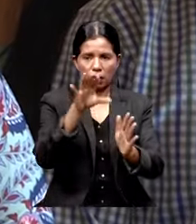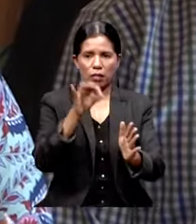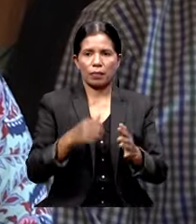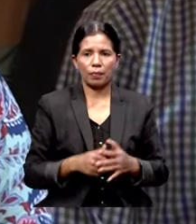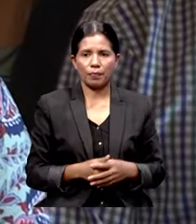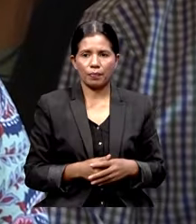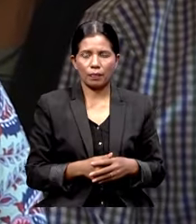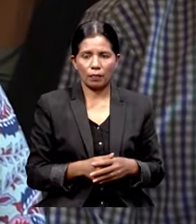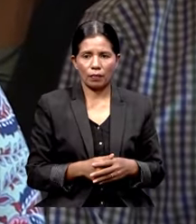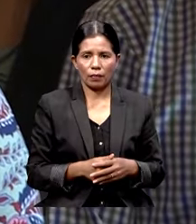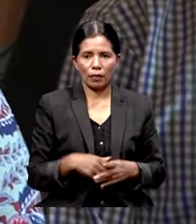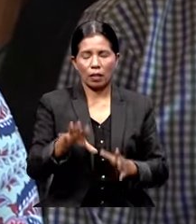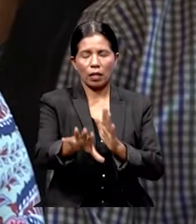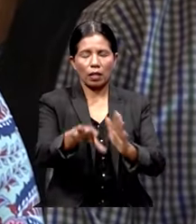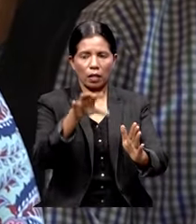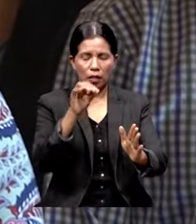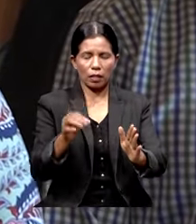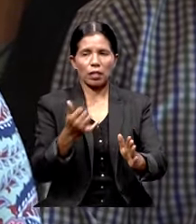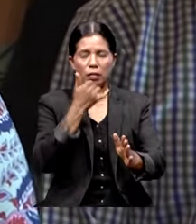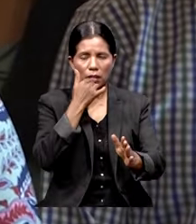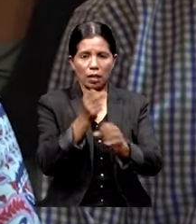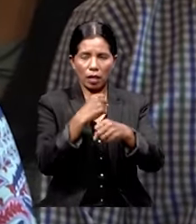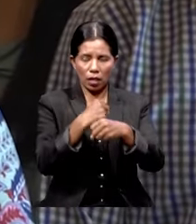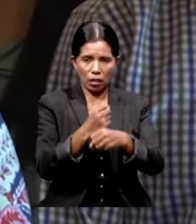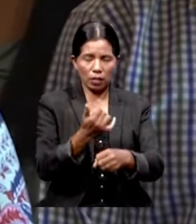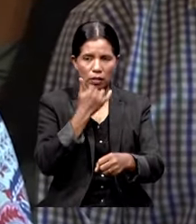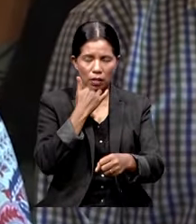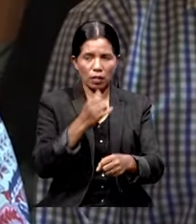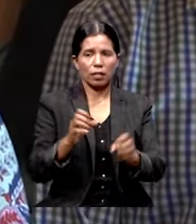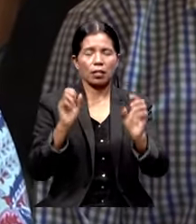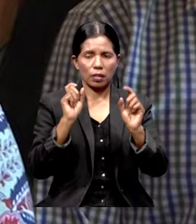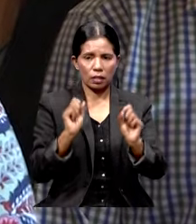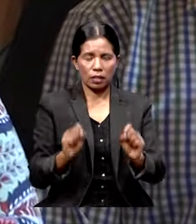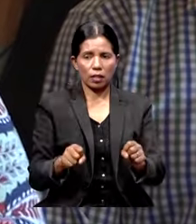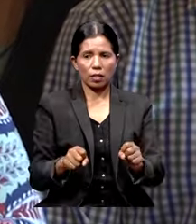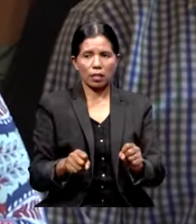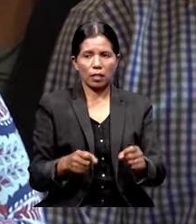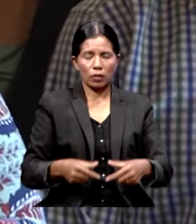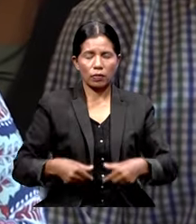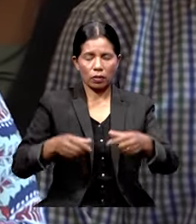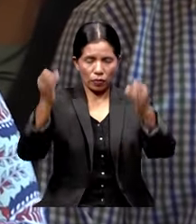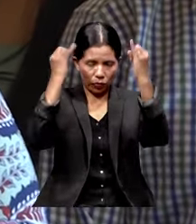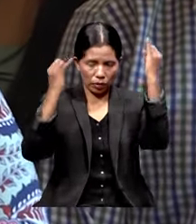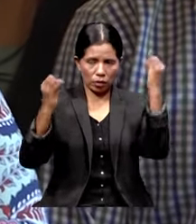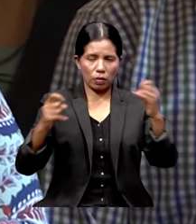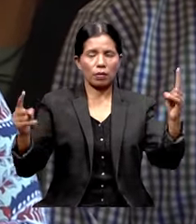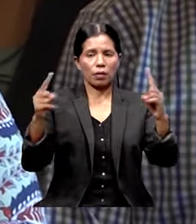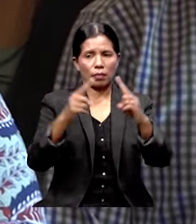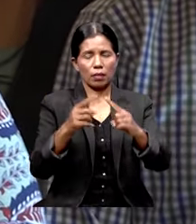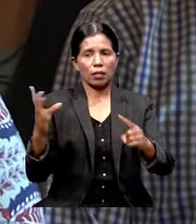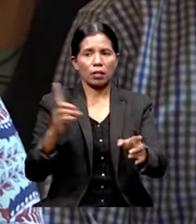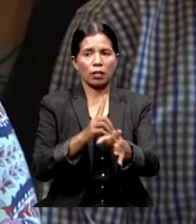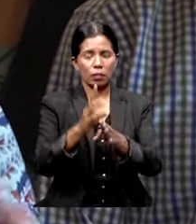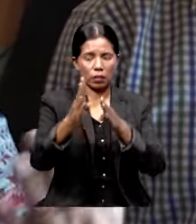uma infração, ser comete infração, sei haruka fala informação serne baia